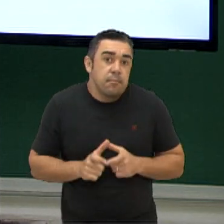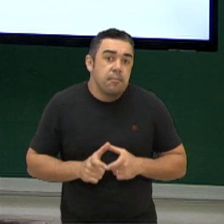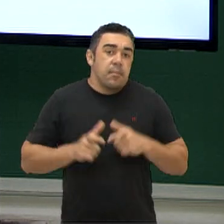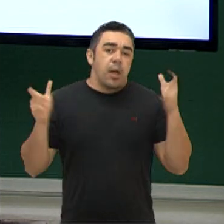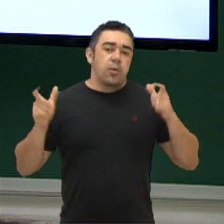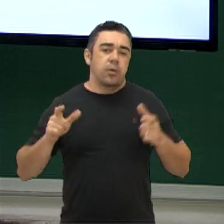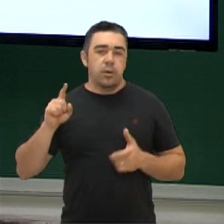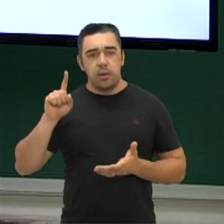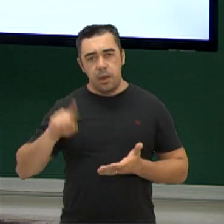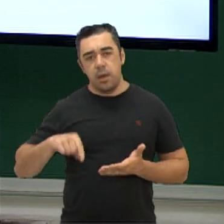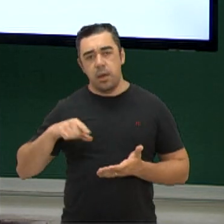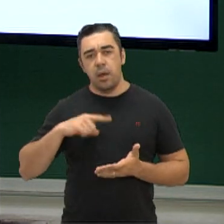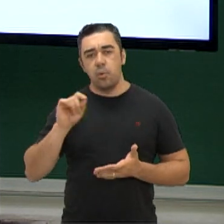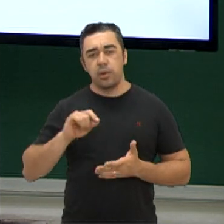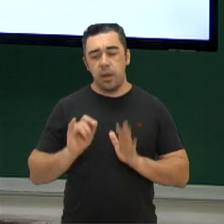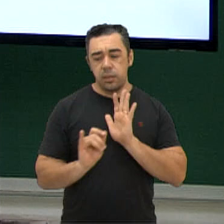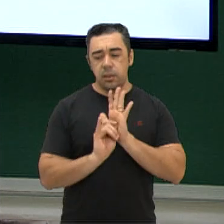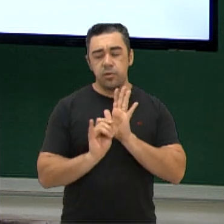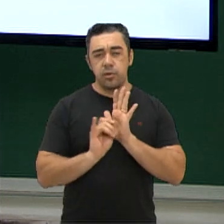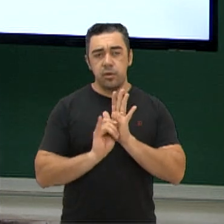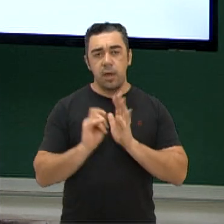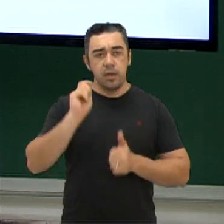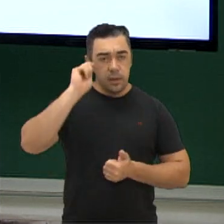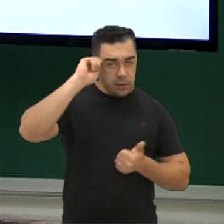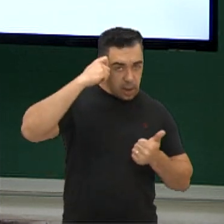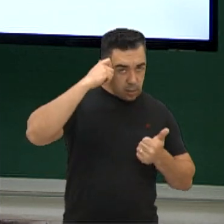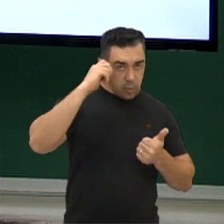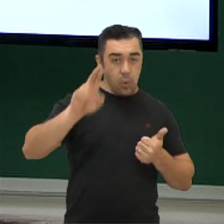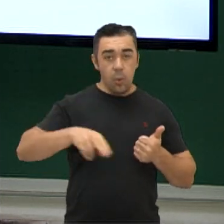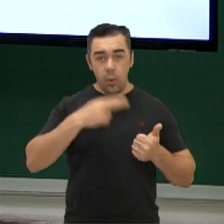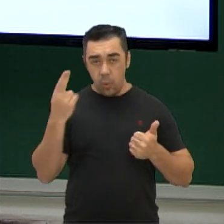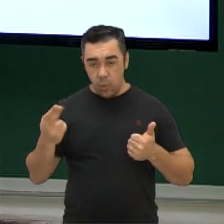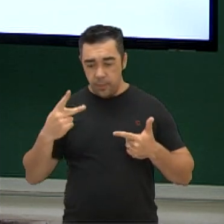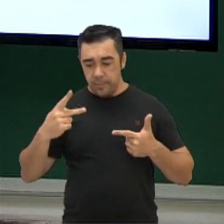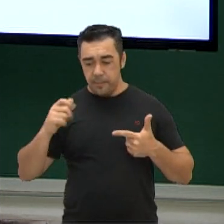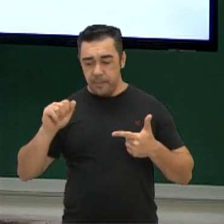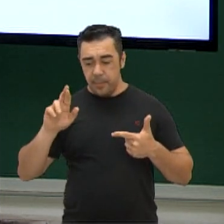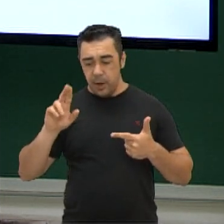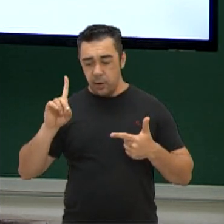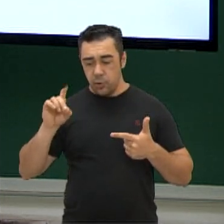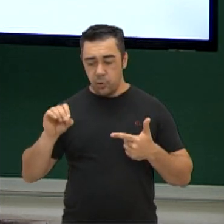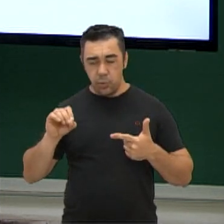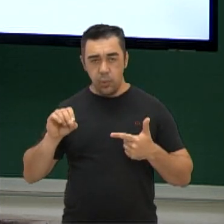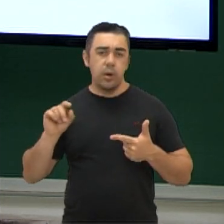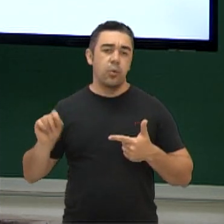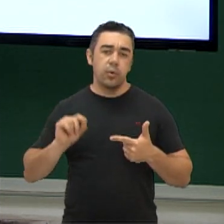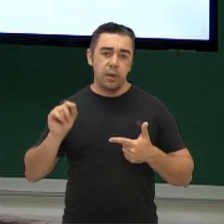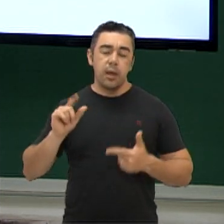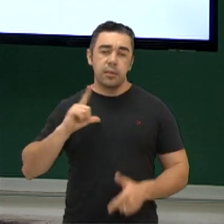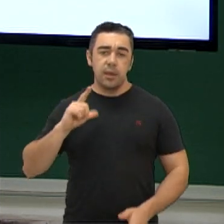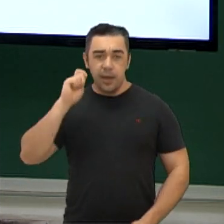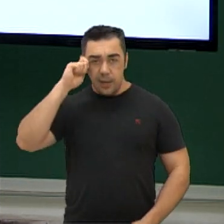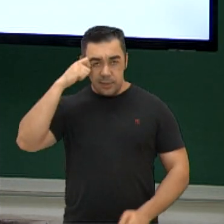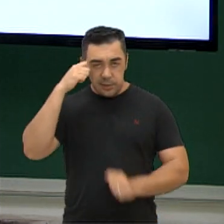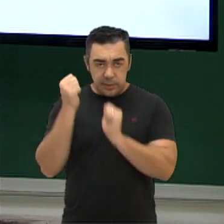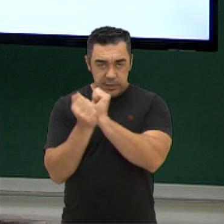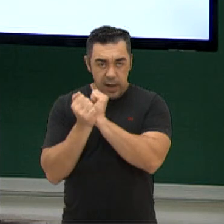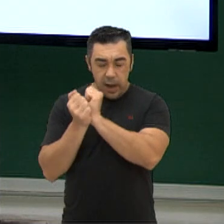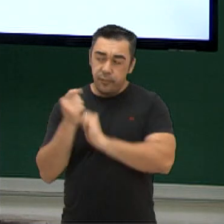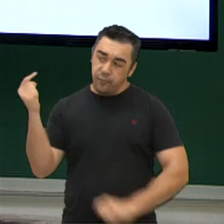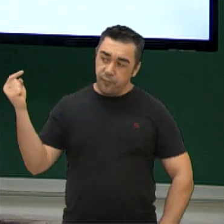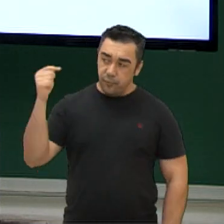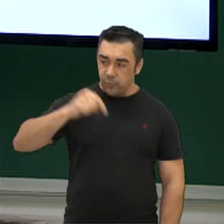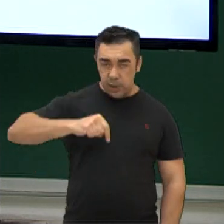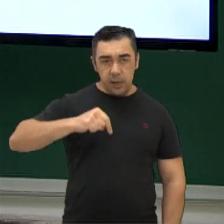população brasileira se identifica como negro ou pardo. Essa herança de ter trazido os africanos para trabalhar como mão de